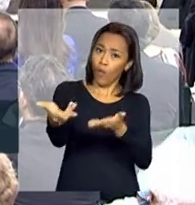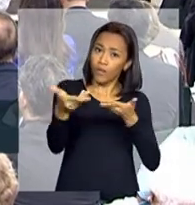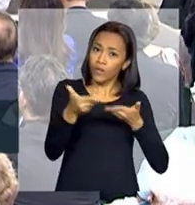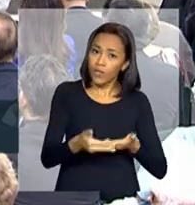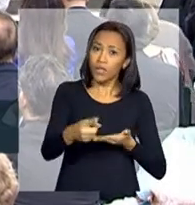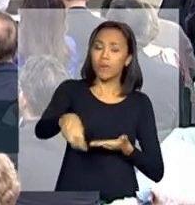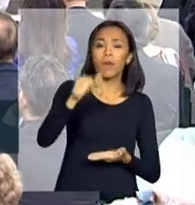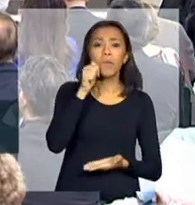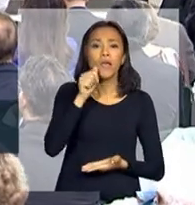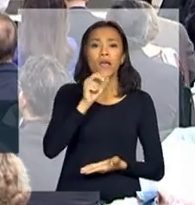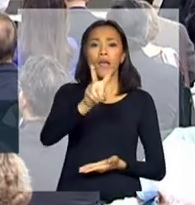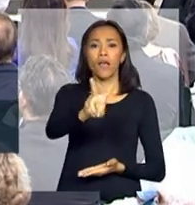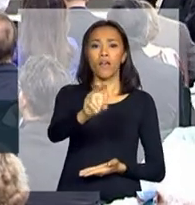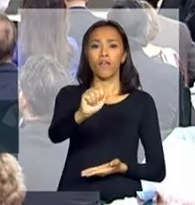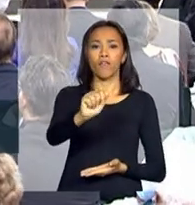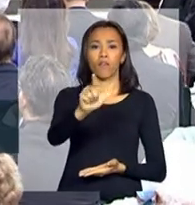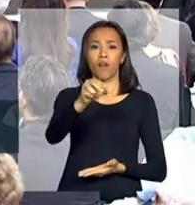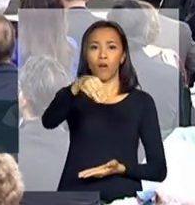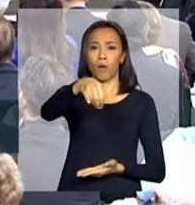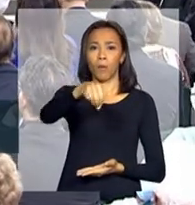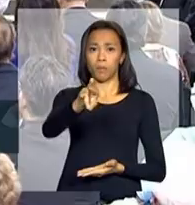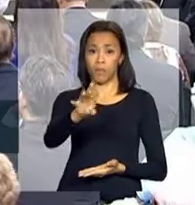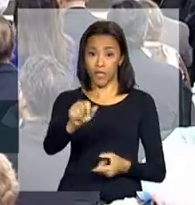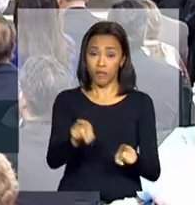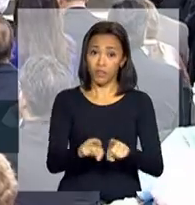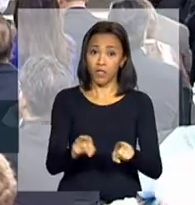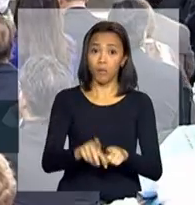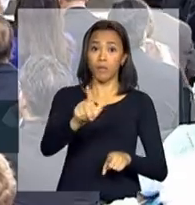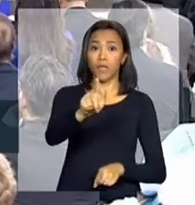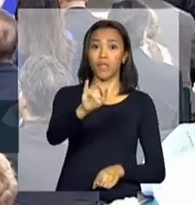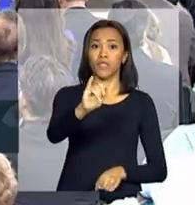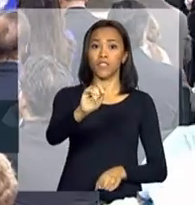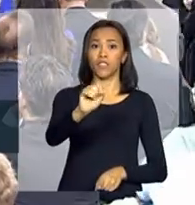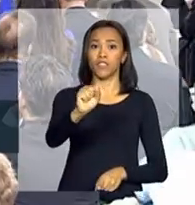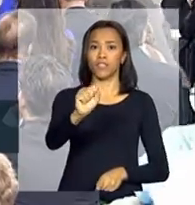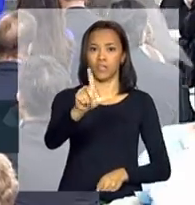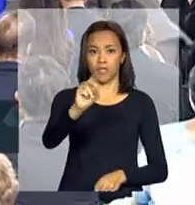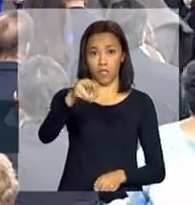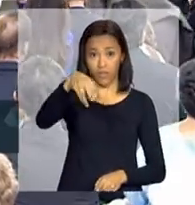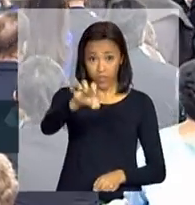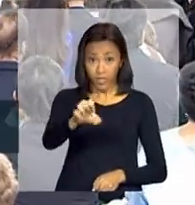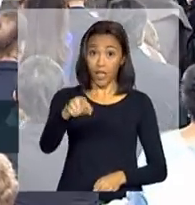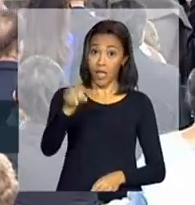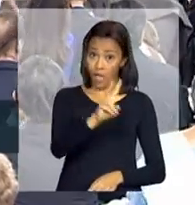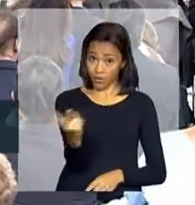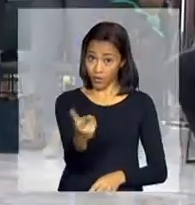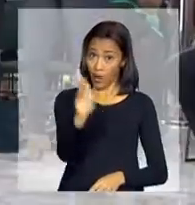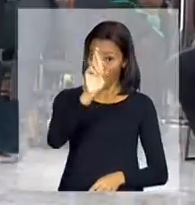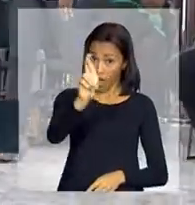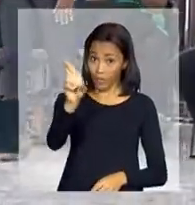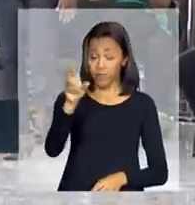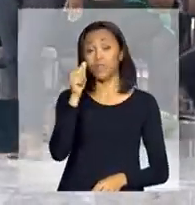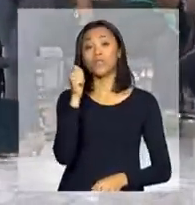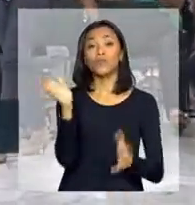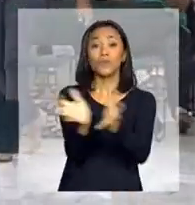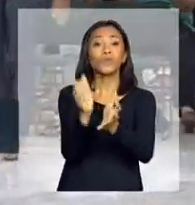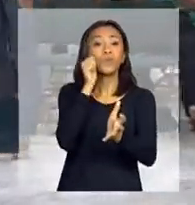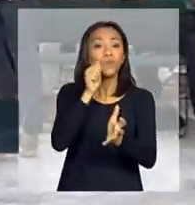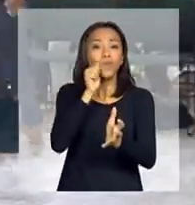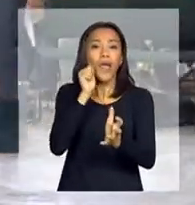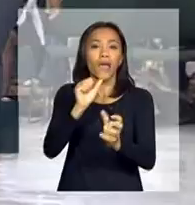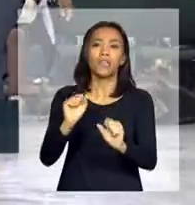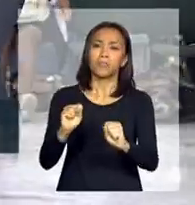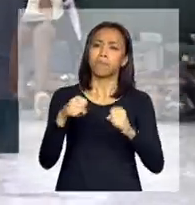a senhoras Valmira Lopes de Souza jesane Souza dos Reis Santos representantes do grupo mulheres e